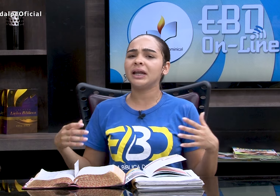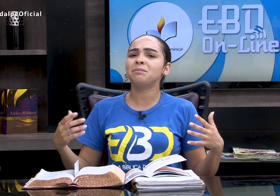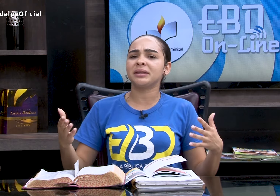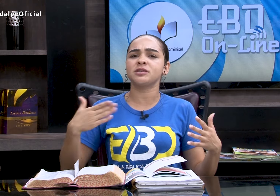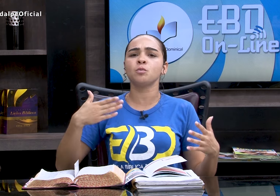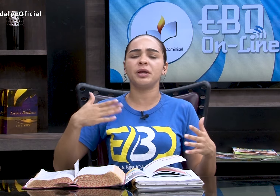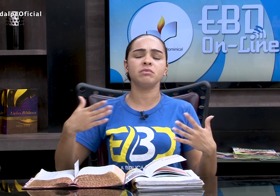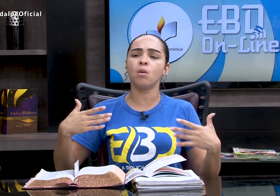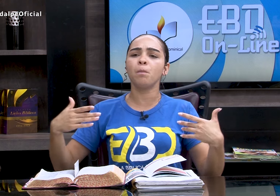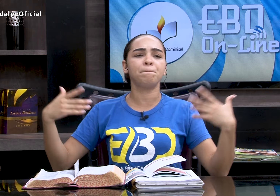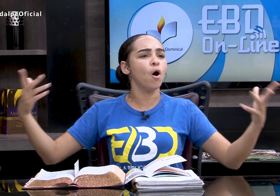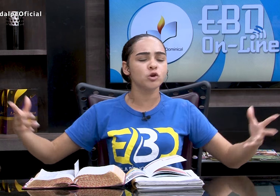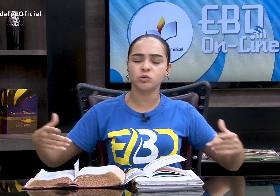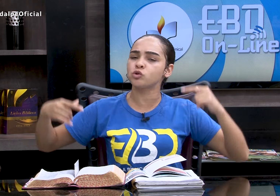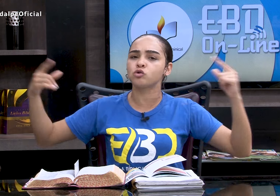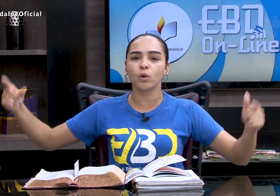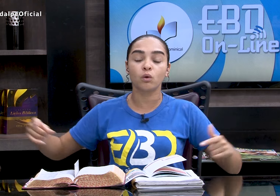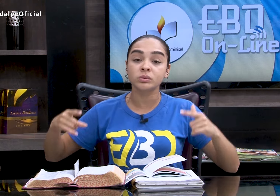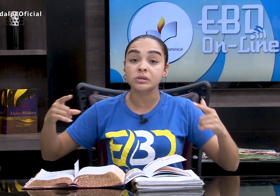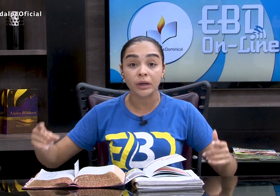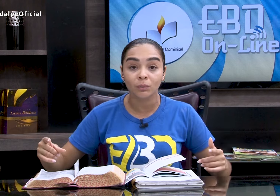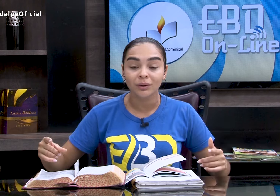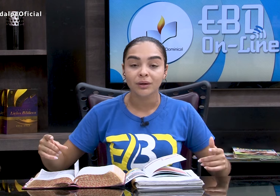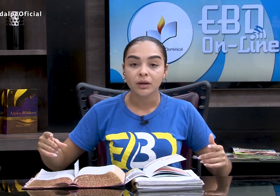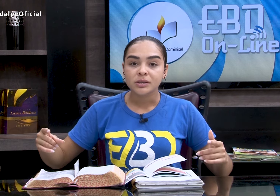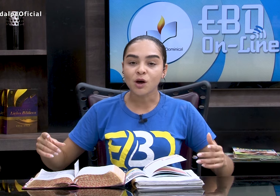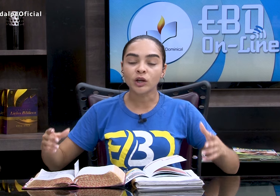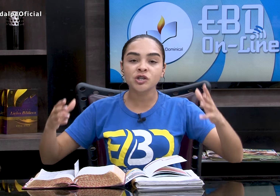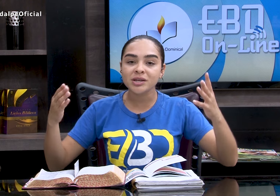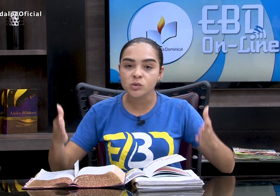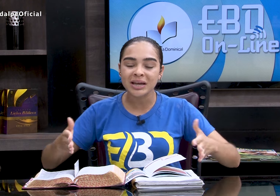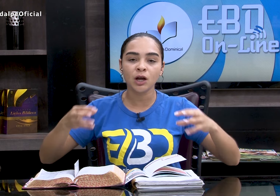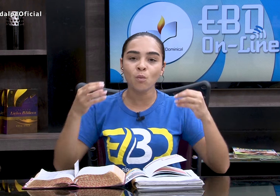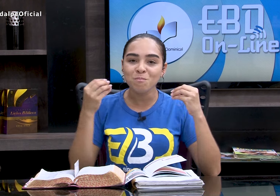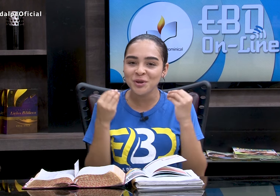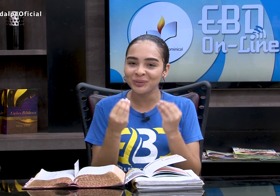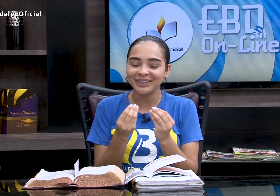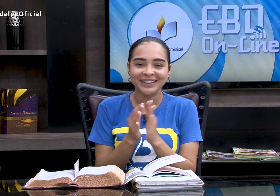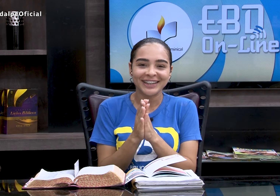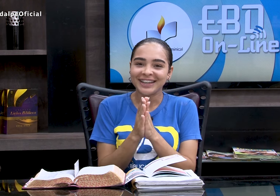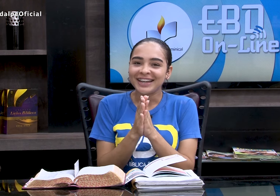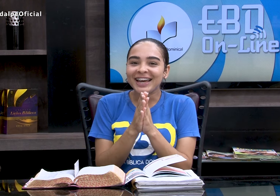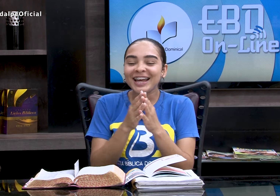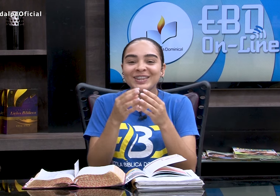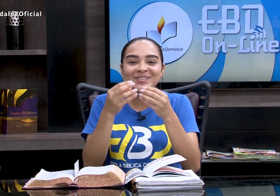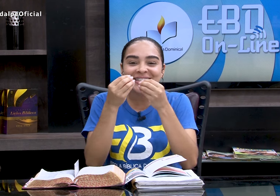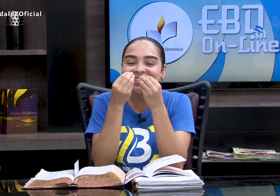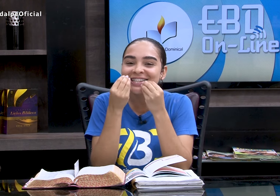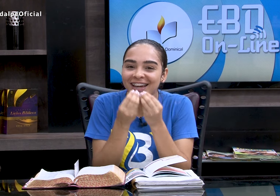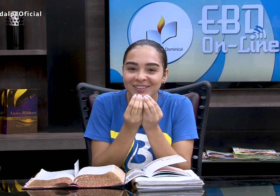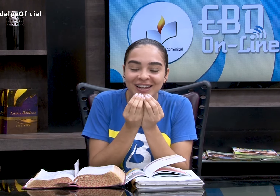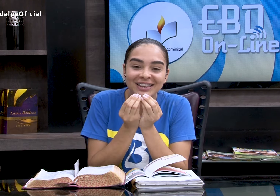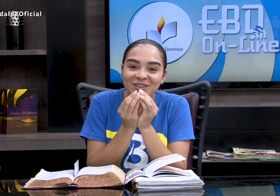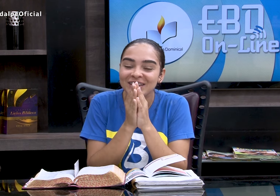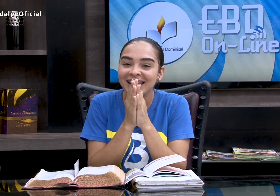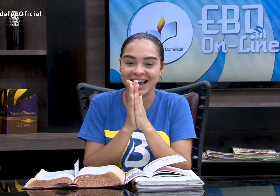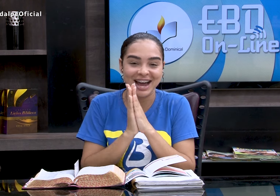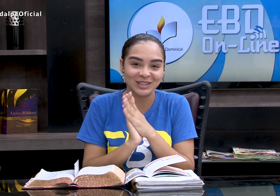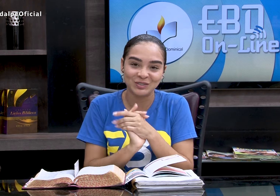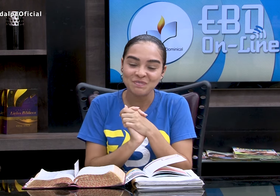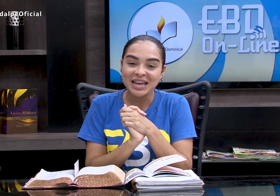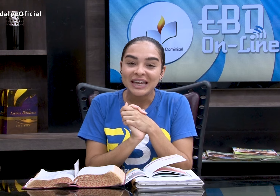para que ele batesse no peito não eu posso eu sou eu consigo só que Jesus é tão humilde ele é tão singelo ele é é